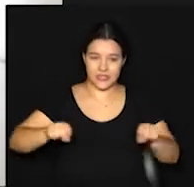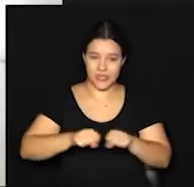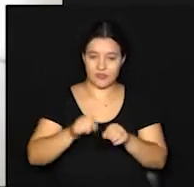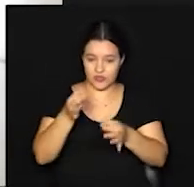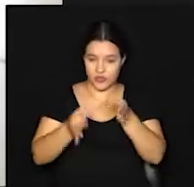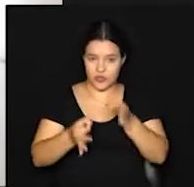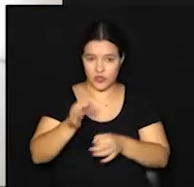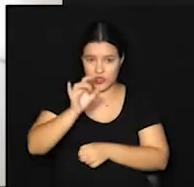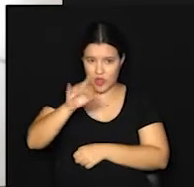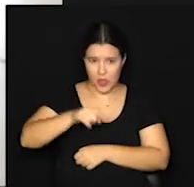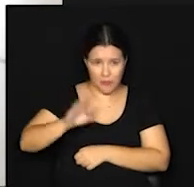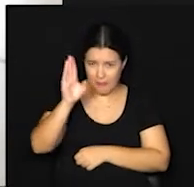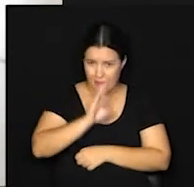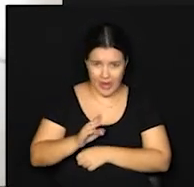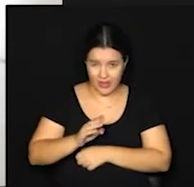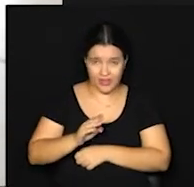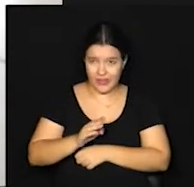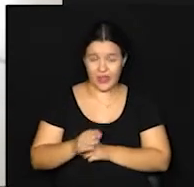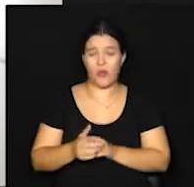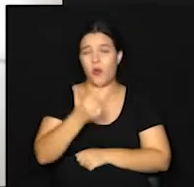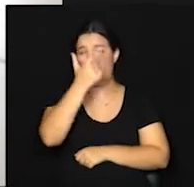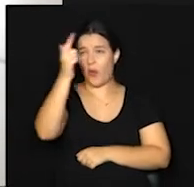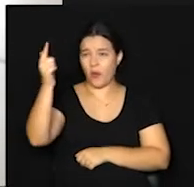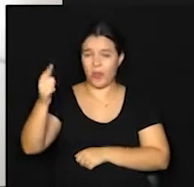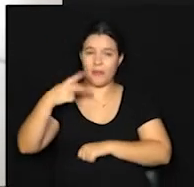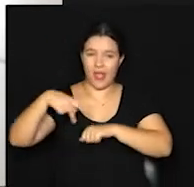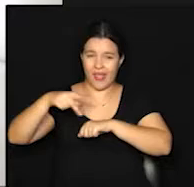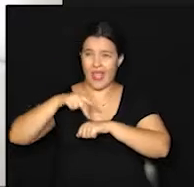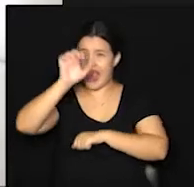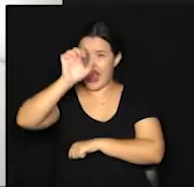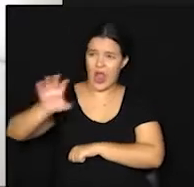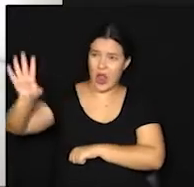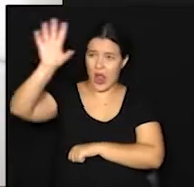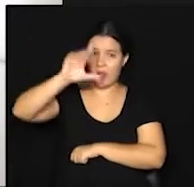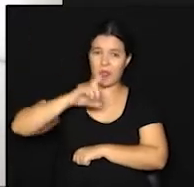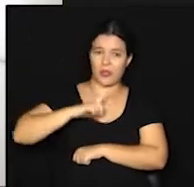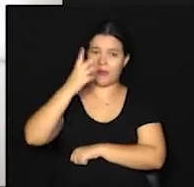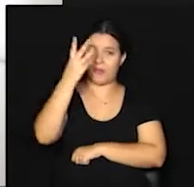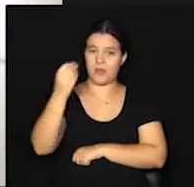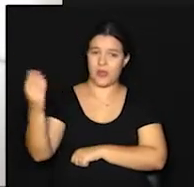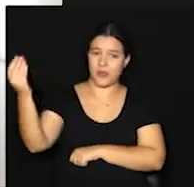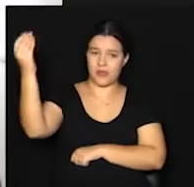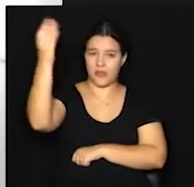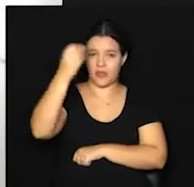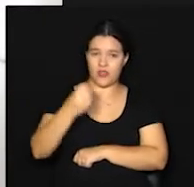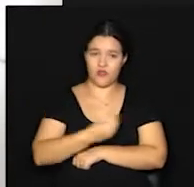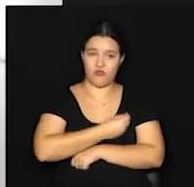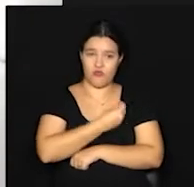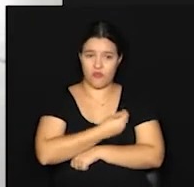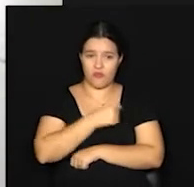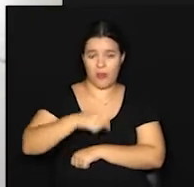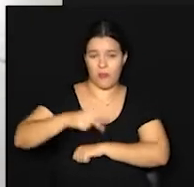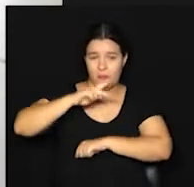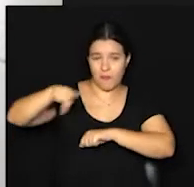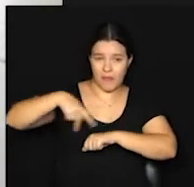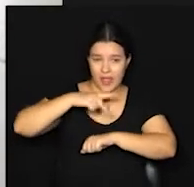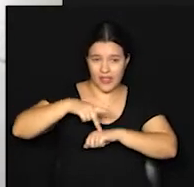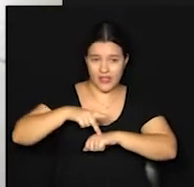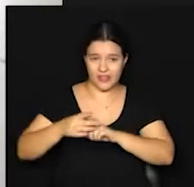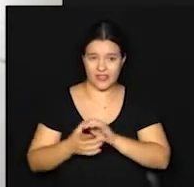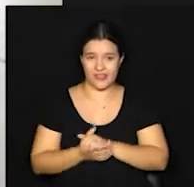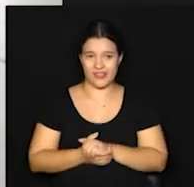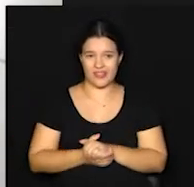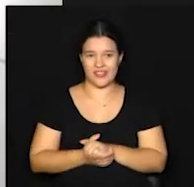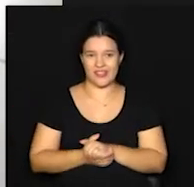tá, gente? Isso não é exclusividade brasileira, não. Na Europa acontece bastante, eu vivo num país que tem um